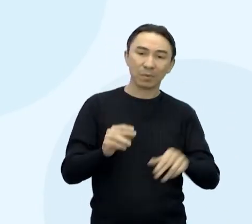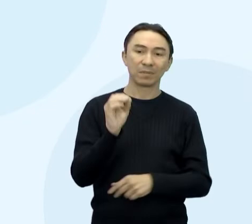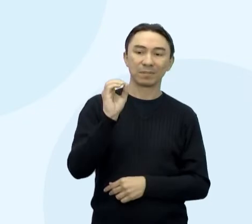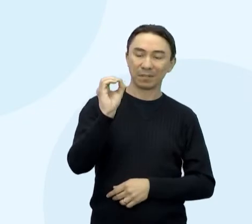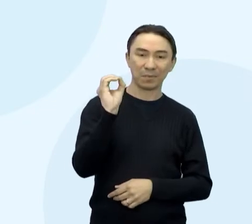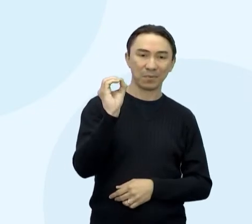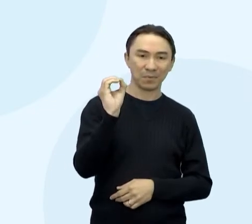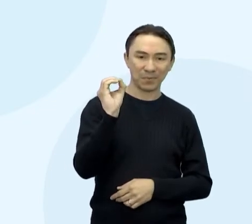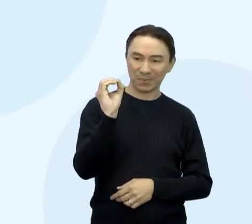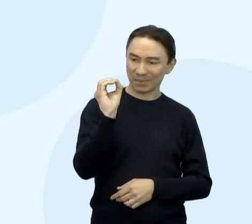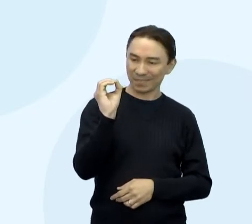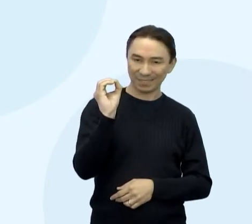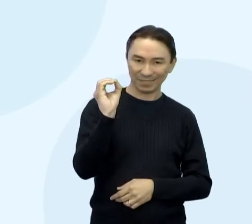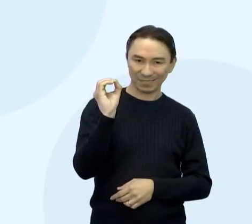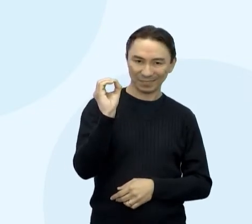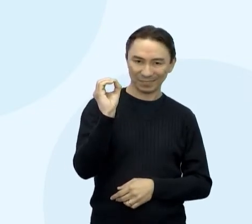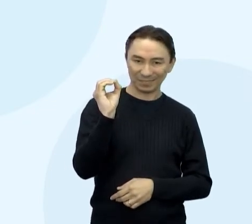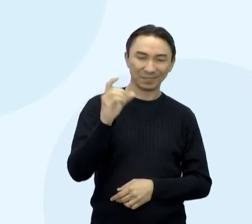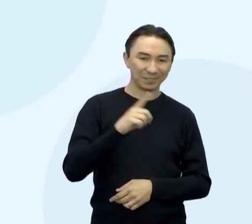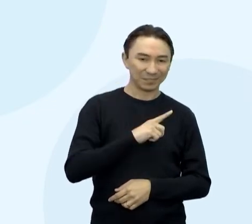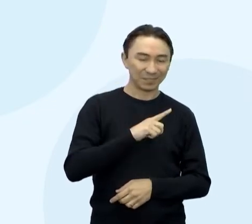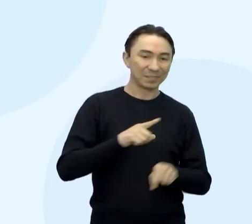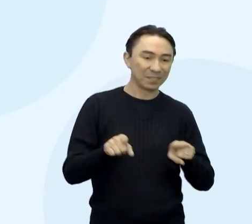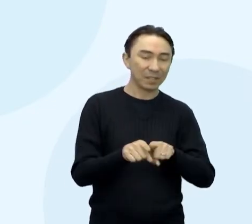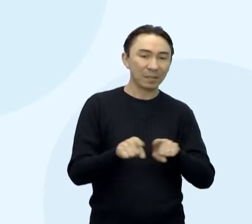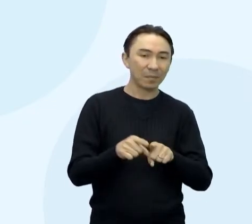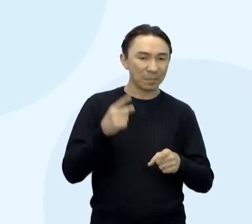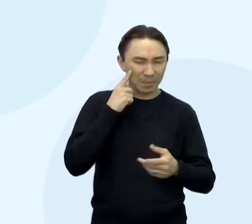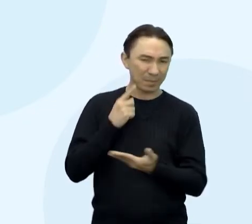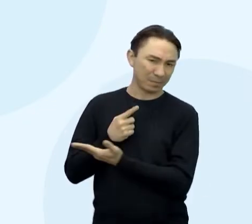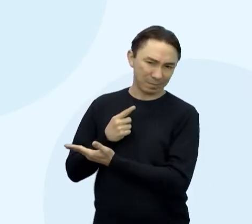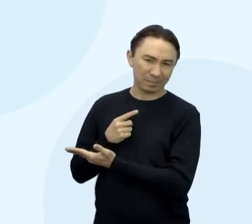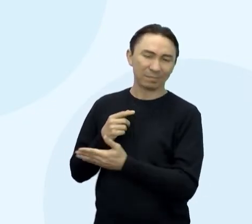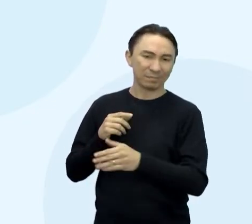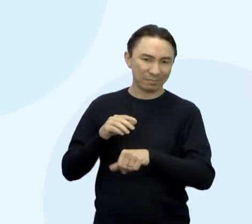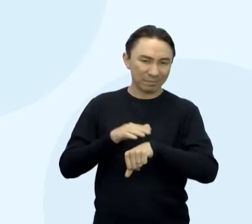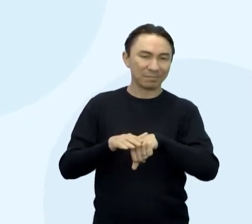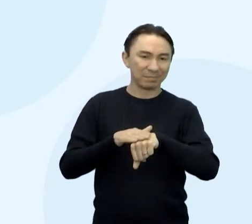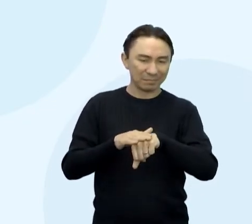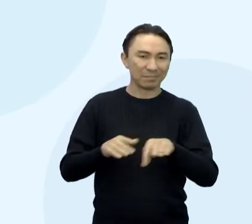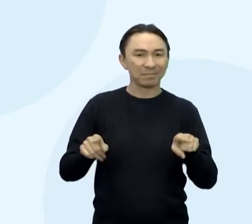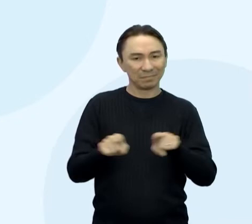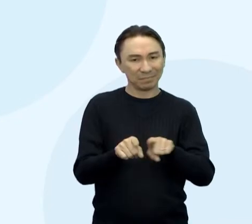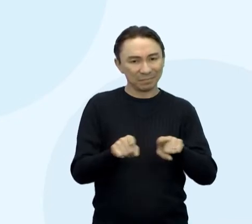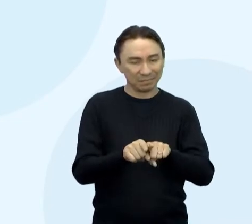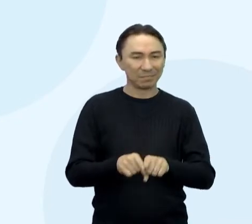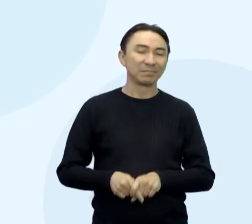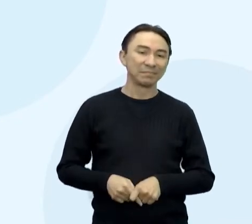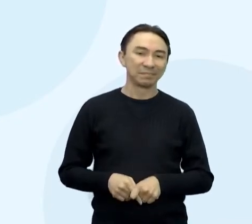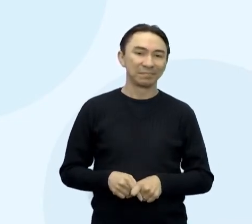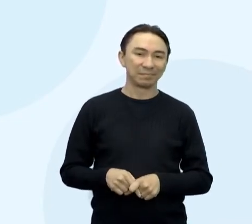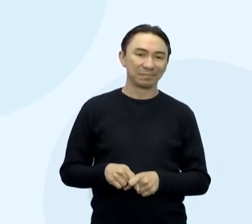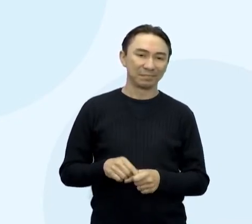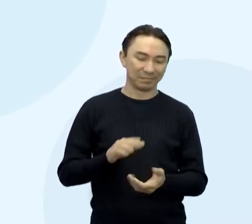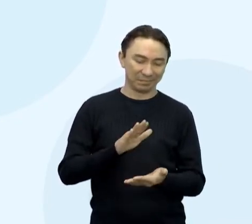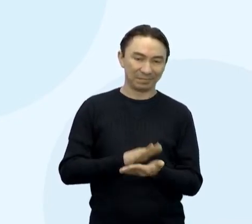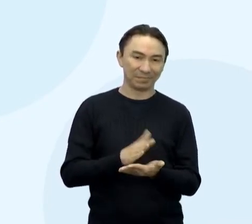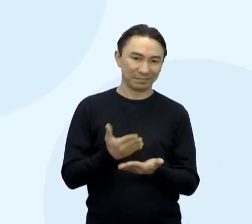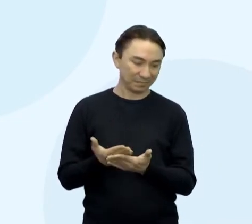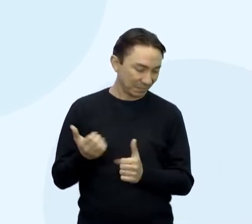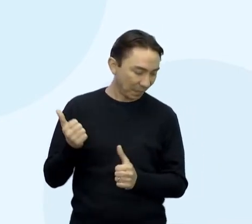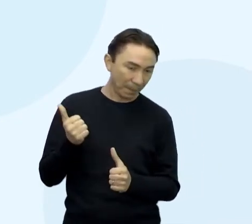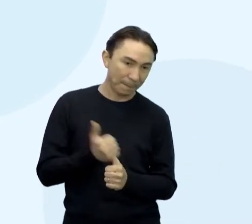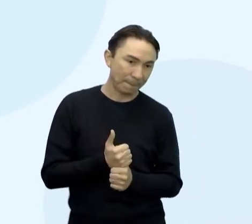Bom, nesse quadro aí que também a gente conversou, você consegue analisar aí